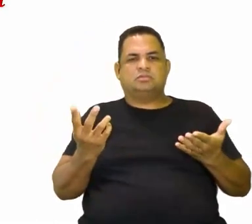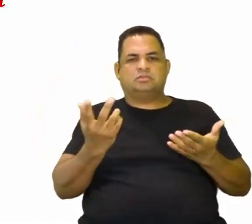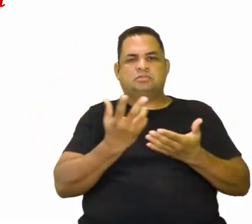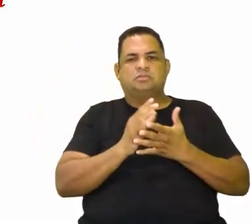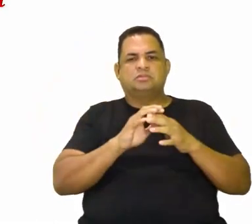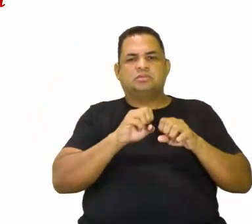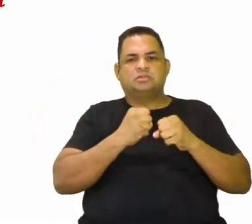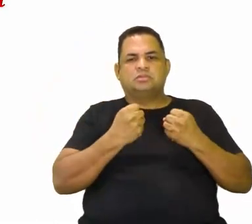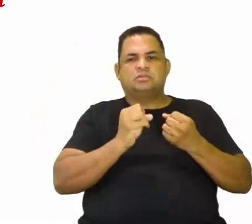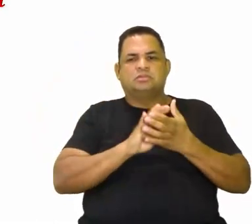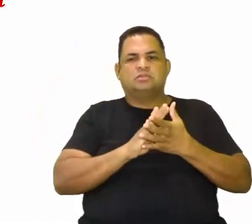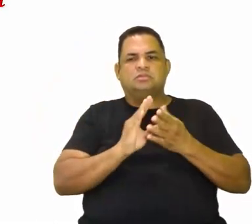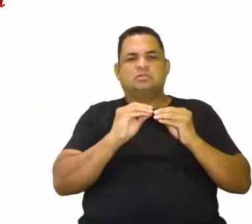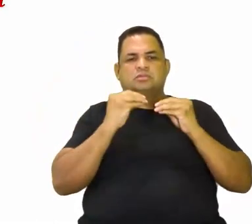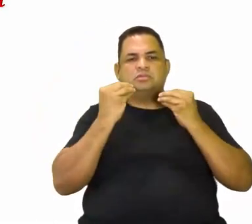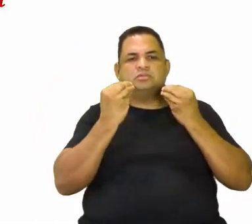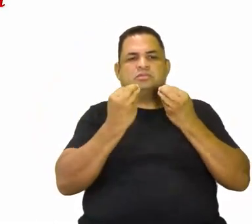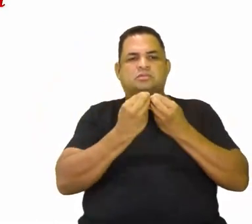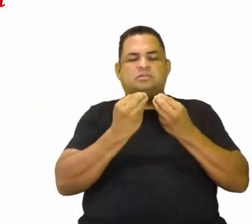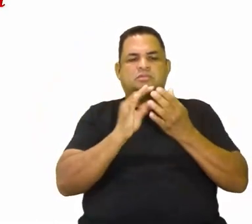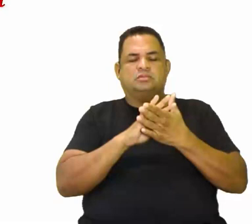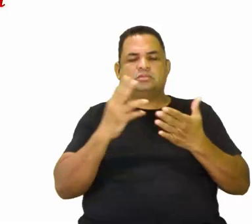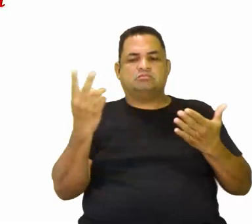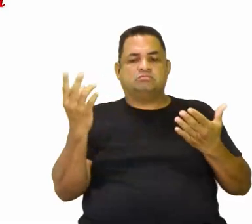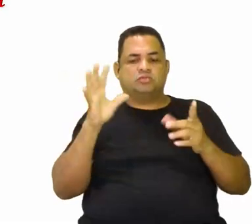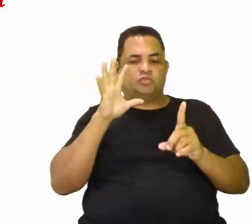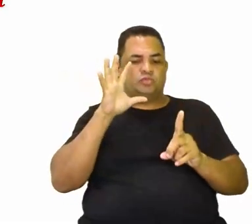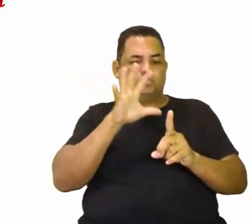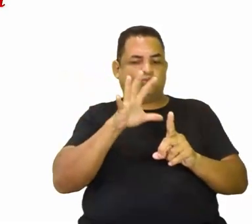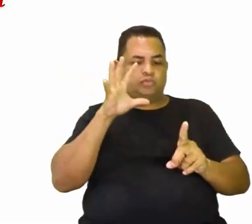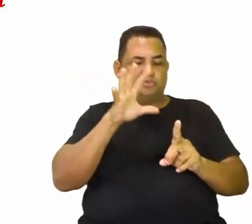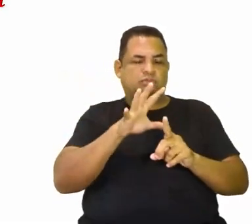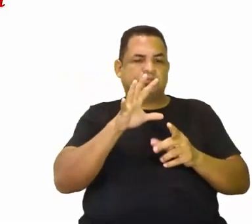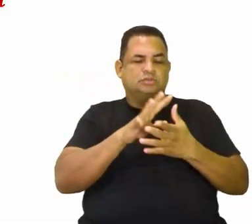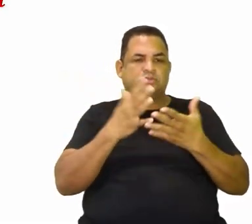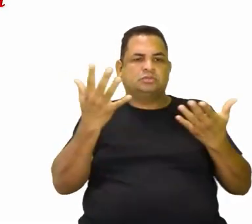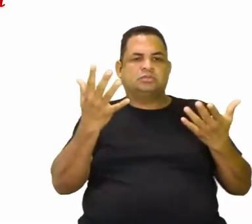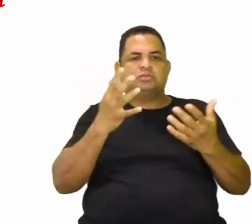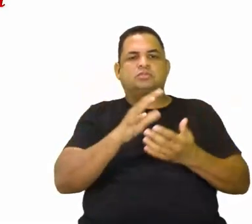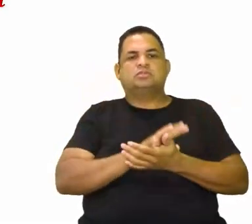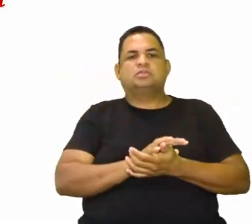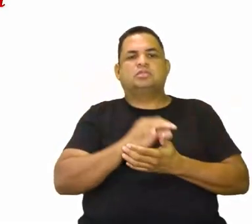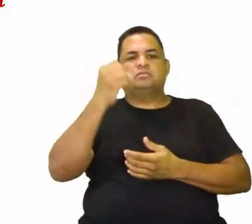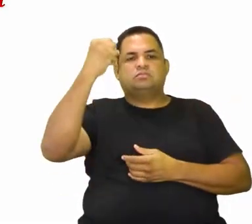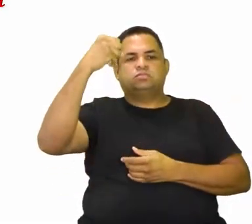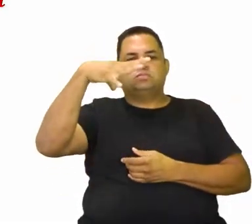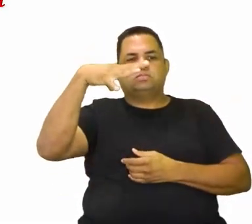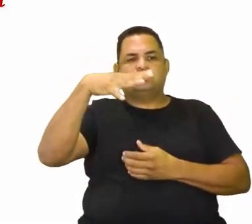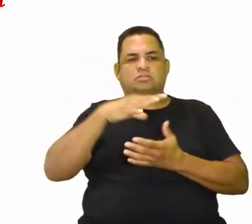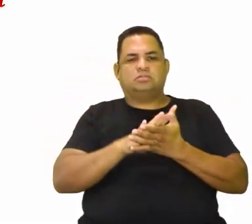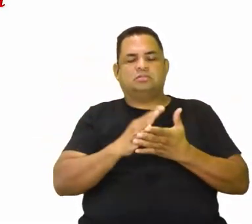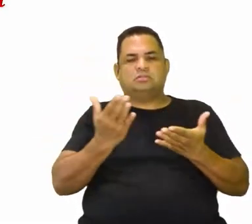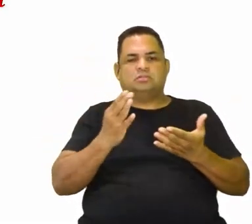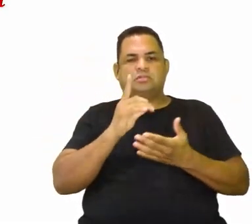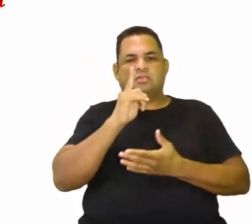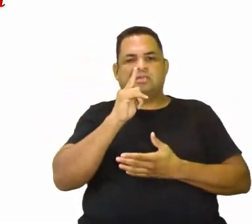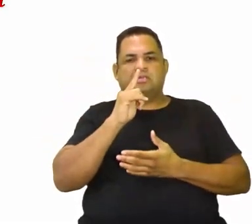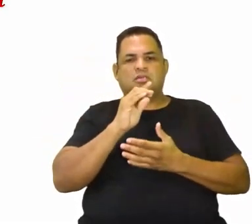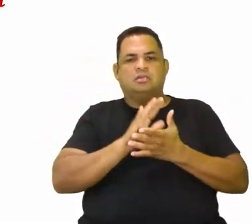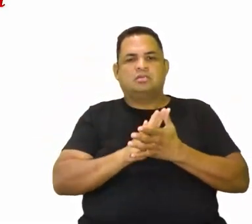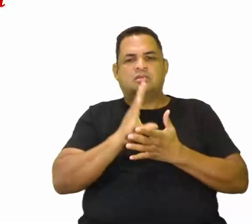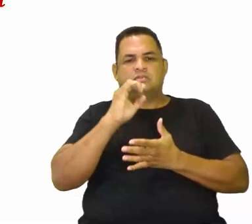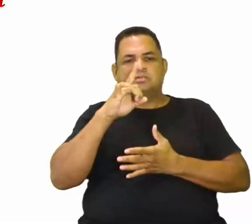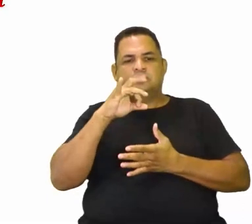ou decomposição da substância, é provocada pela luz, que a gente chama de fóton. Sendo assim, a água oxigenada, que